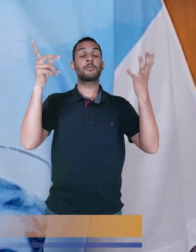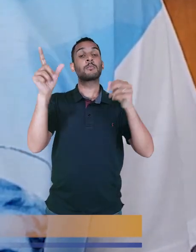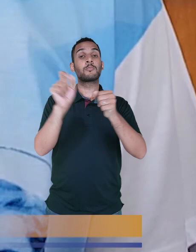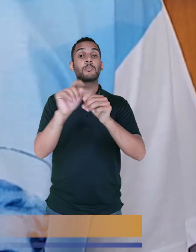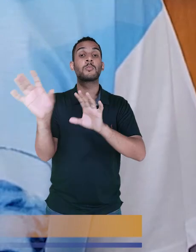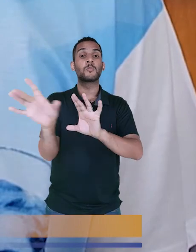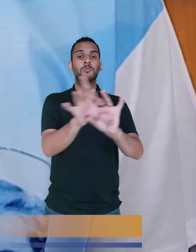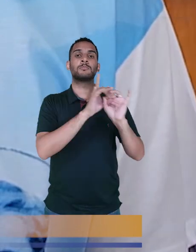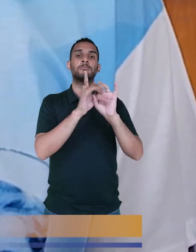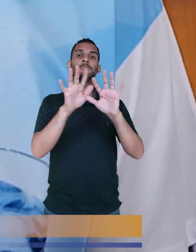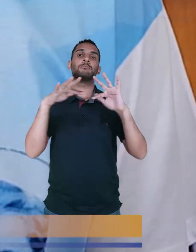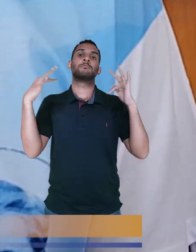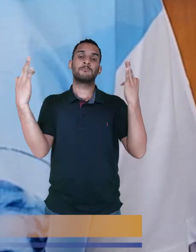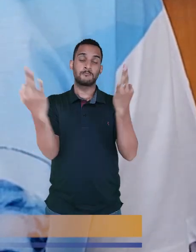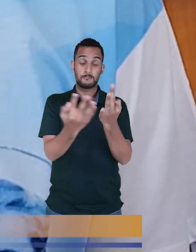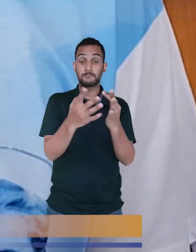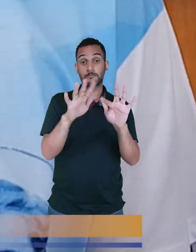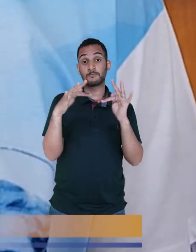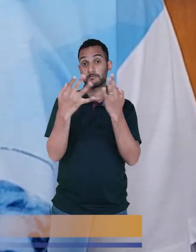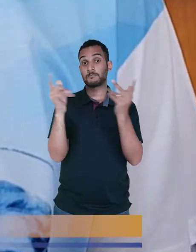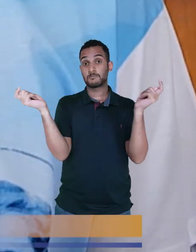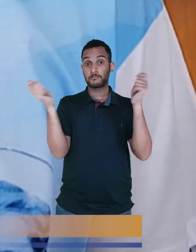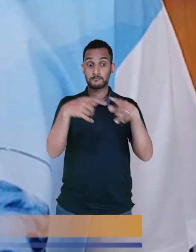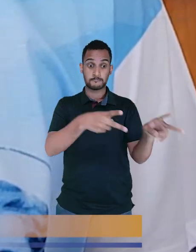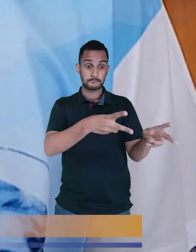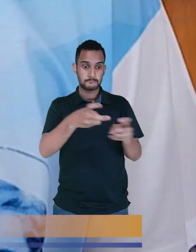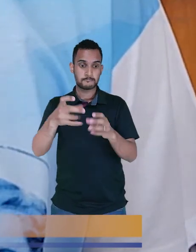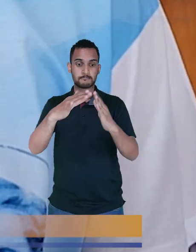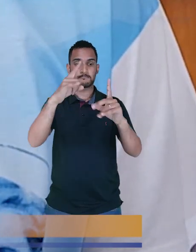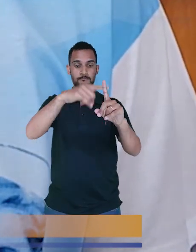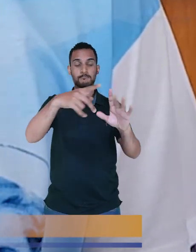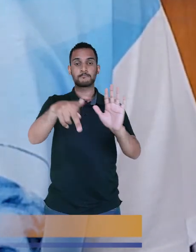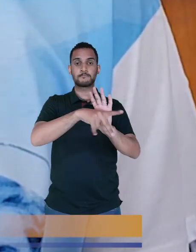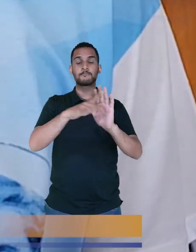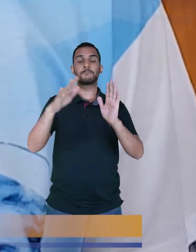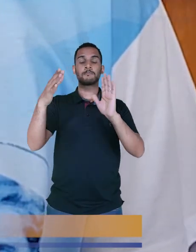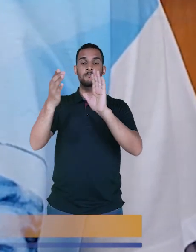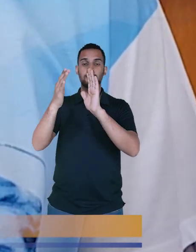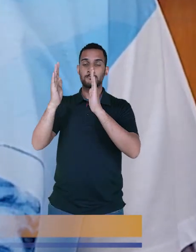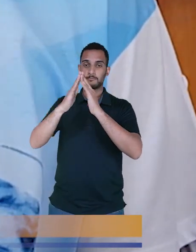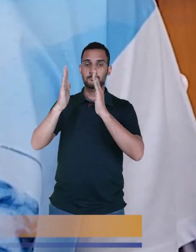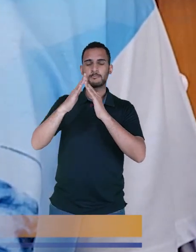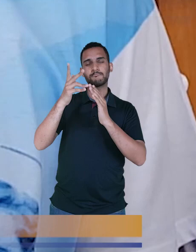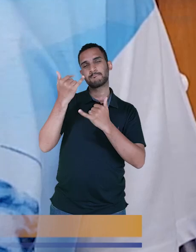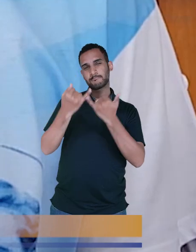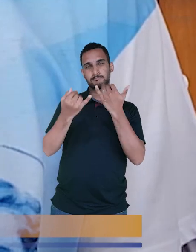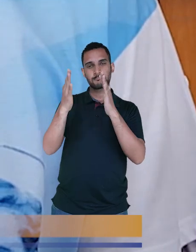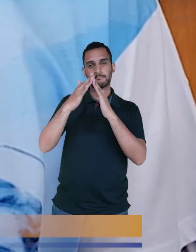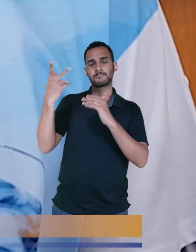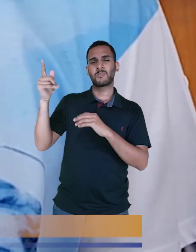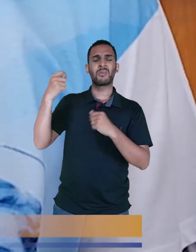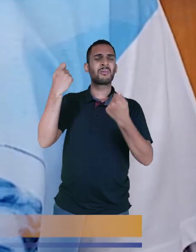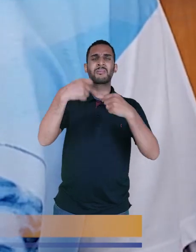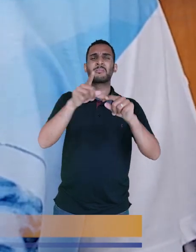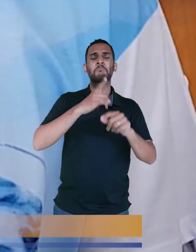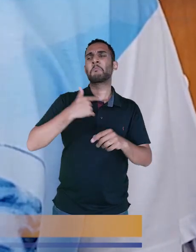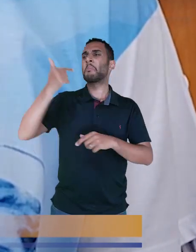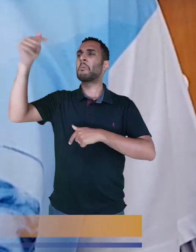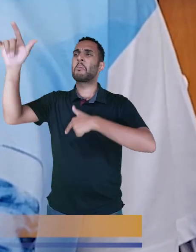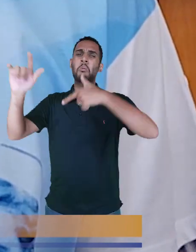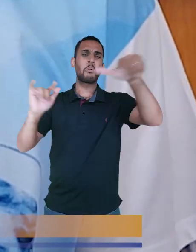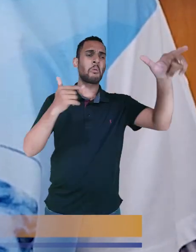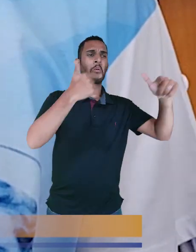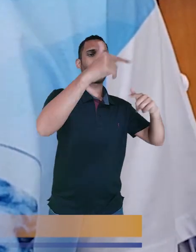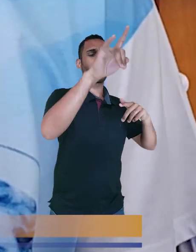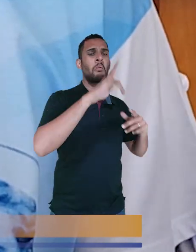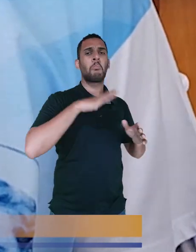Nós promovemos sempre eventos, né, que promovem a união das famílias, para que as famílias possam ver que a igreja também é o lugar, a casa delas também,